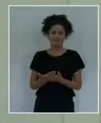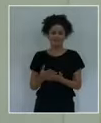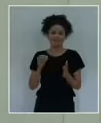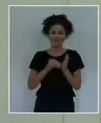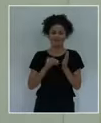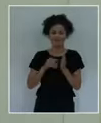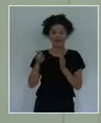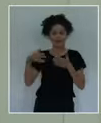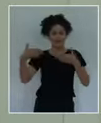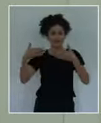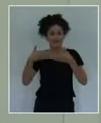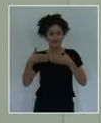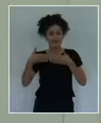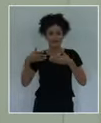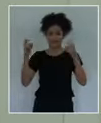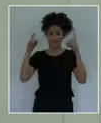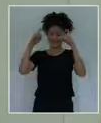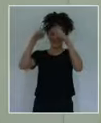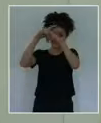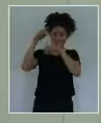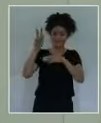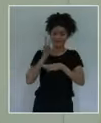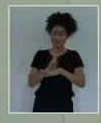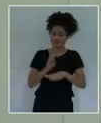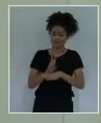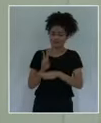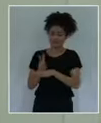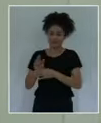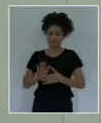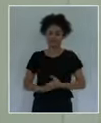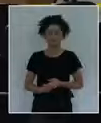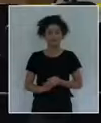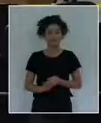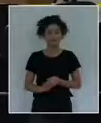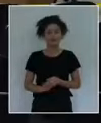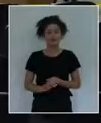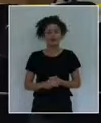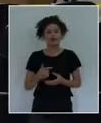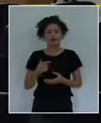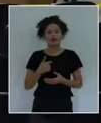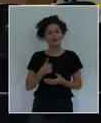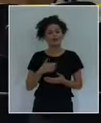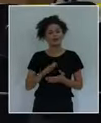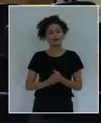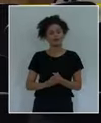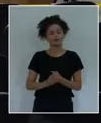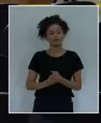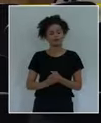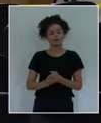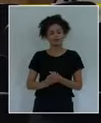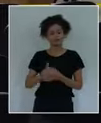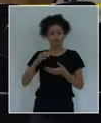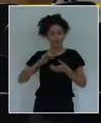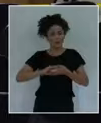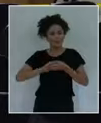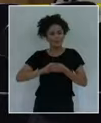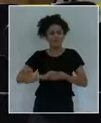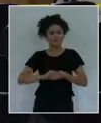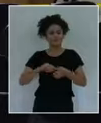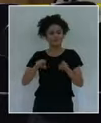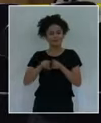fazer esse monitoramento. Então tá. E seu nome, meu nome transmito para você, o prefeito Wagner Mal, o qual já tive a oportunidade de comentar. Meu